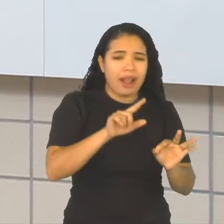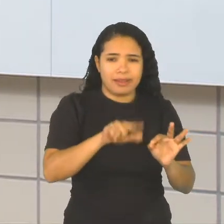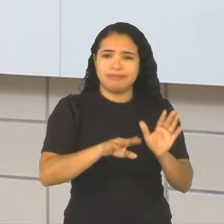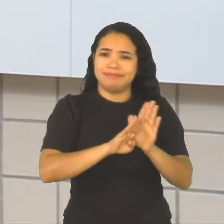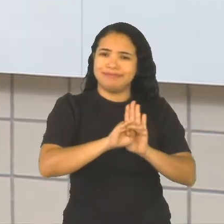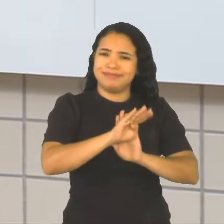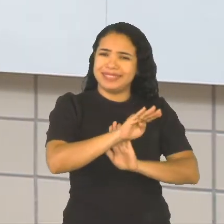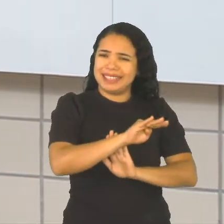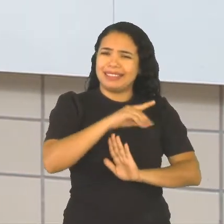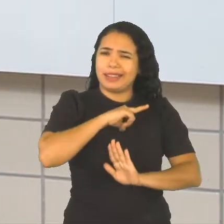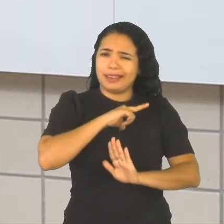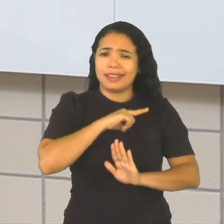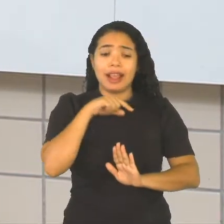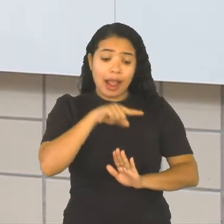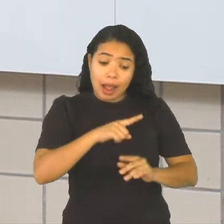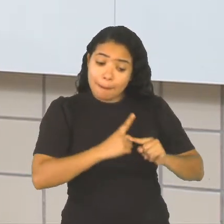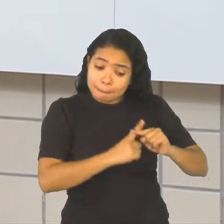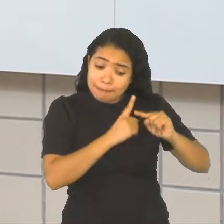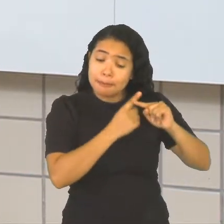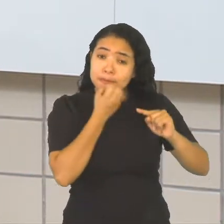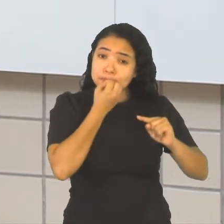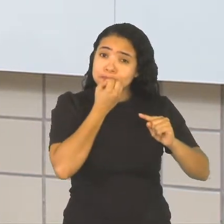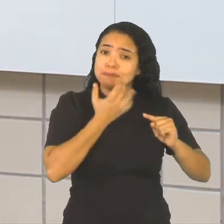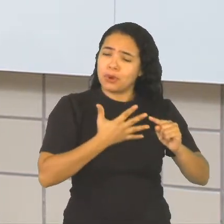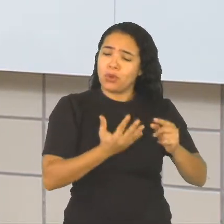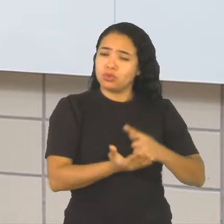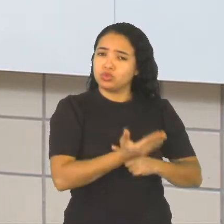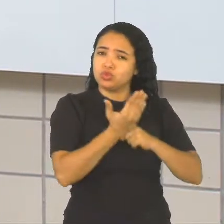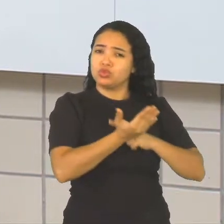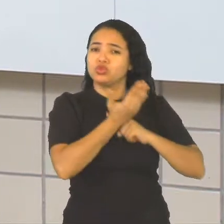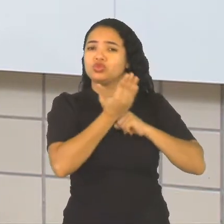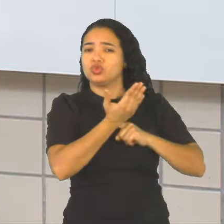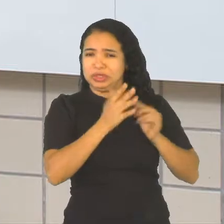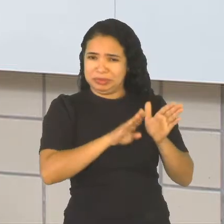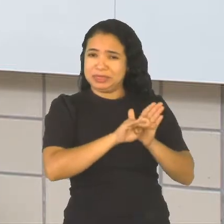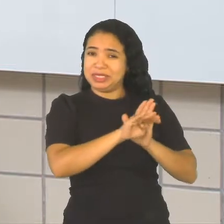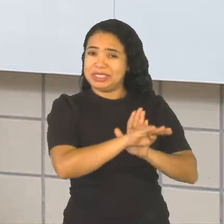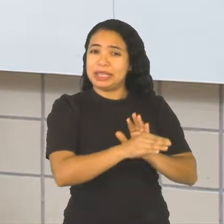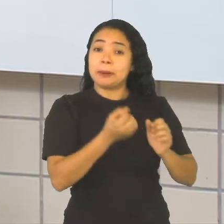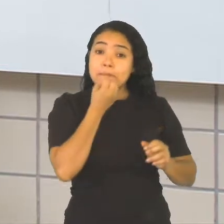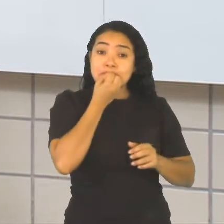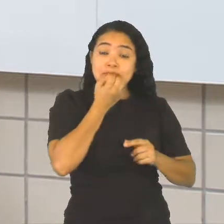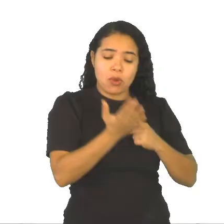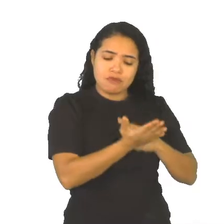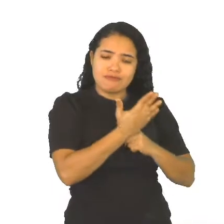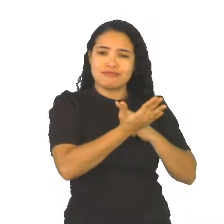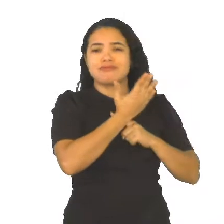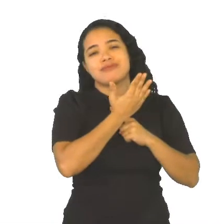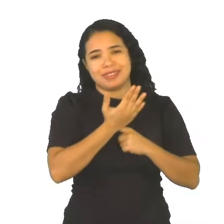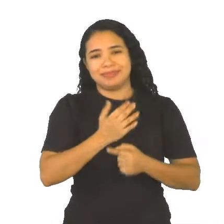são ruins, existem aquelas que vieram para fazer o bem pra gente, tá bom? A maioria deles é feita assim.